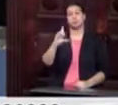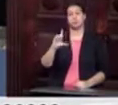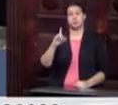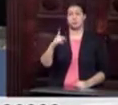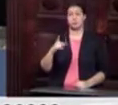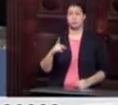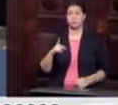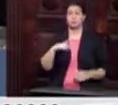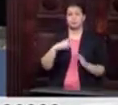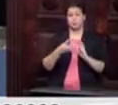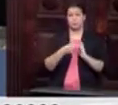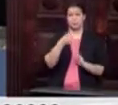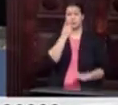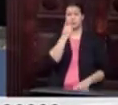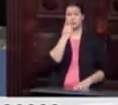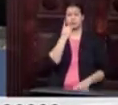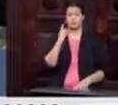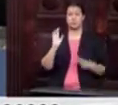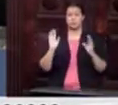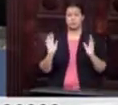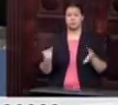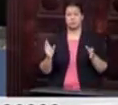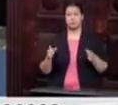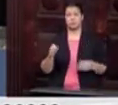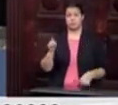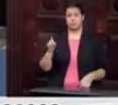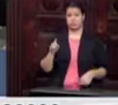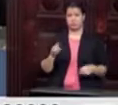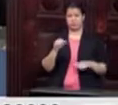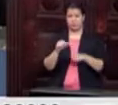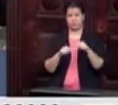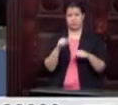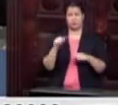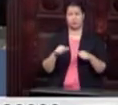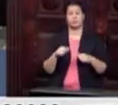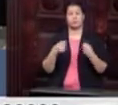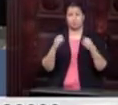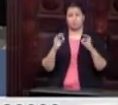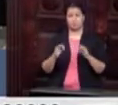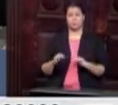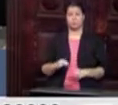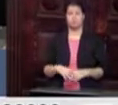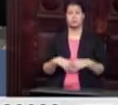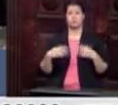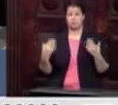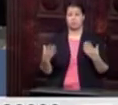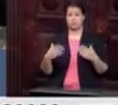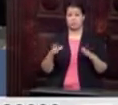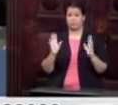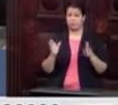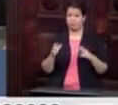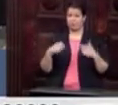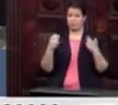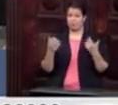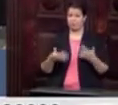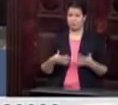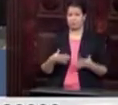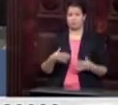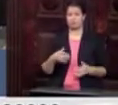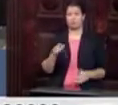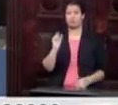dos Deputados, que o deputado Luiz Paulo corrige com precisão. Mas, como eu dizia, deputado Luiz